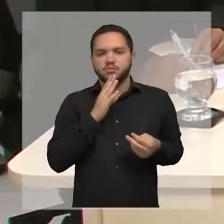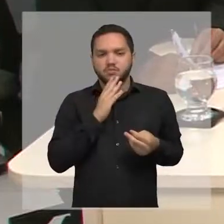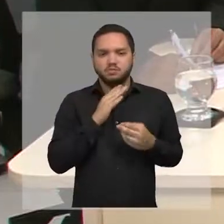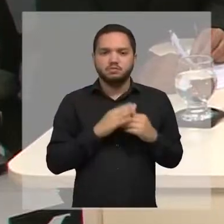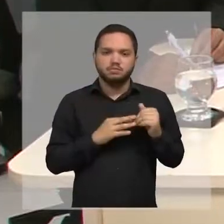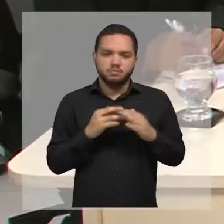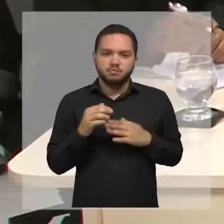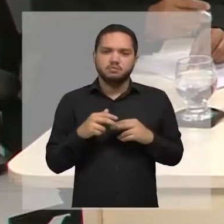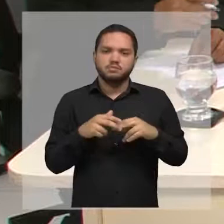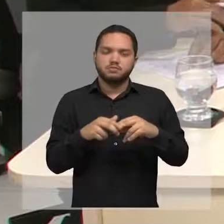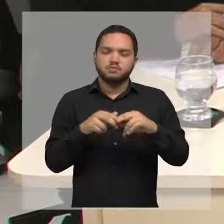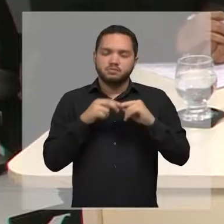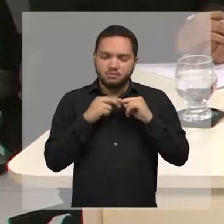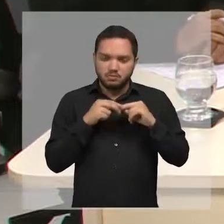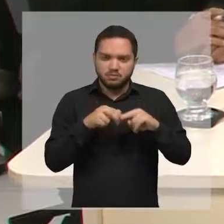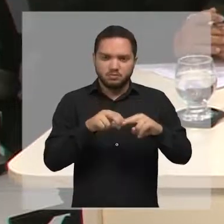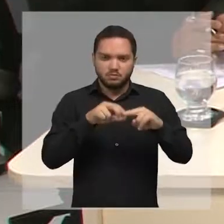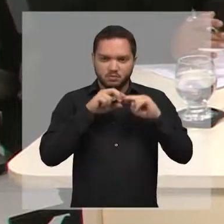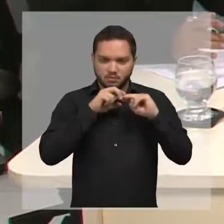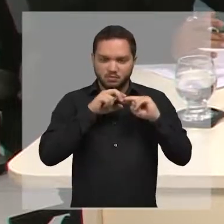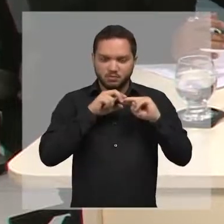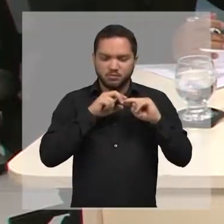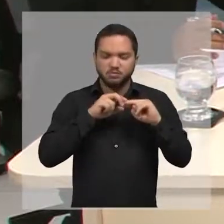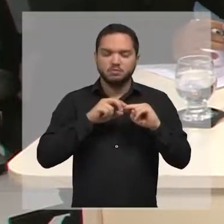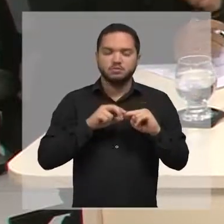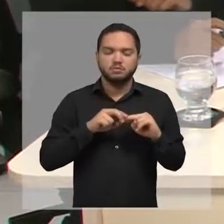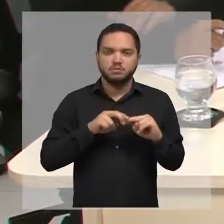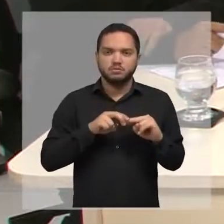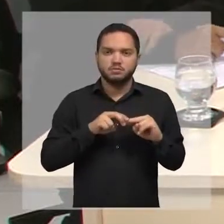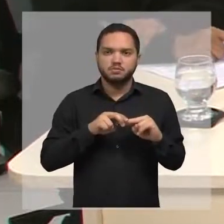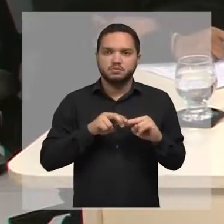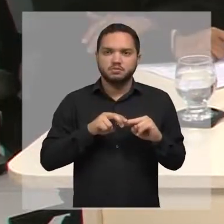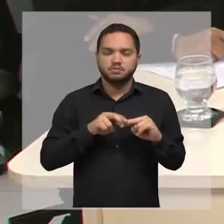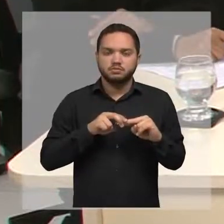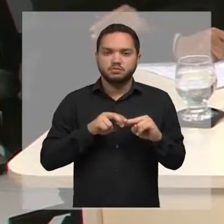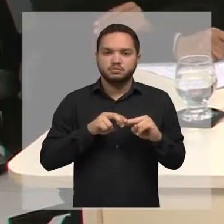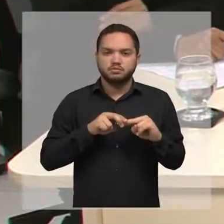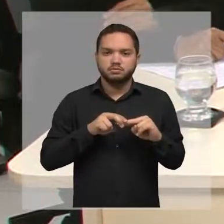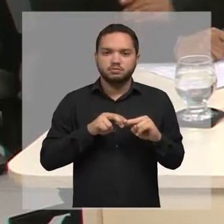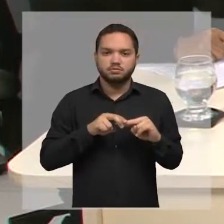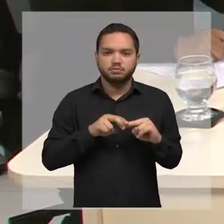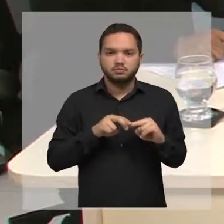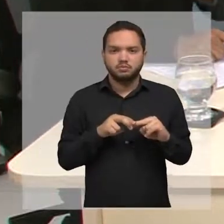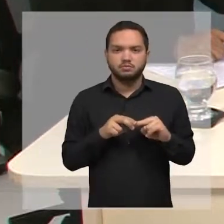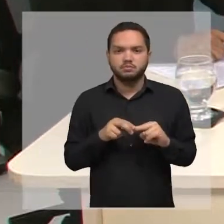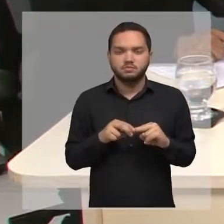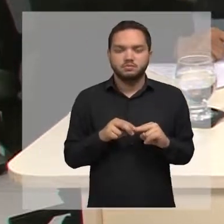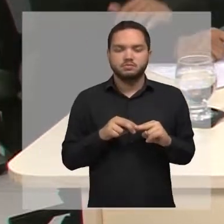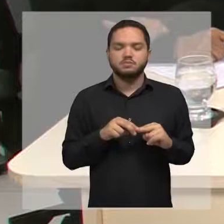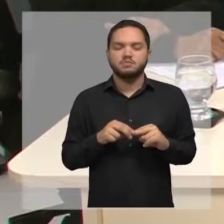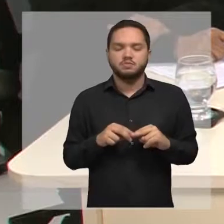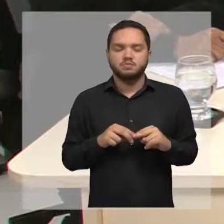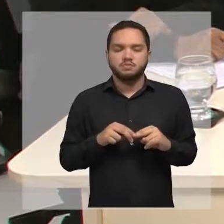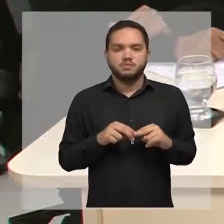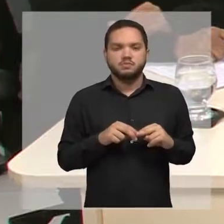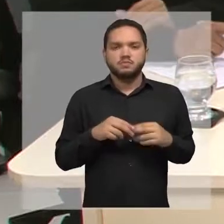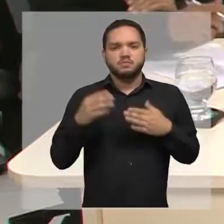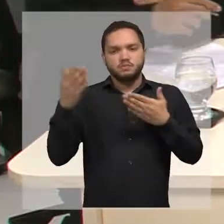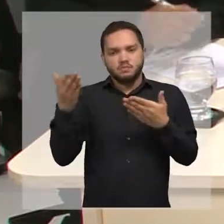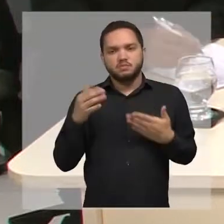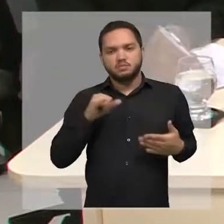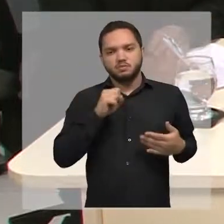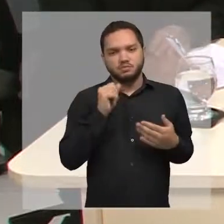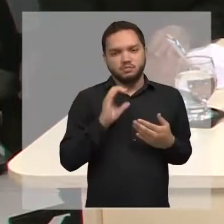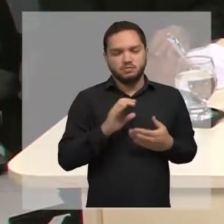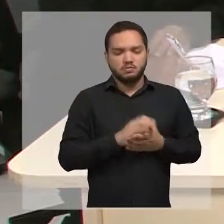que é que você acha Por que... isso nós estamos tendo a alegria e o cumprimento da missão da TV Pública de